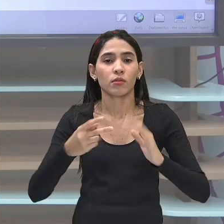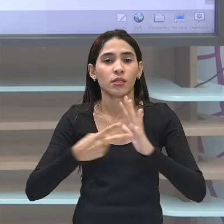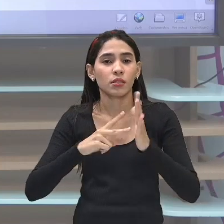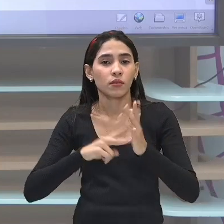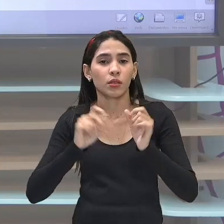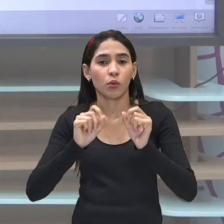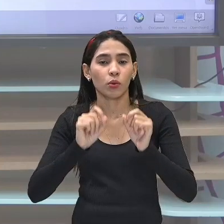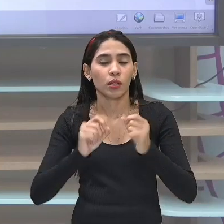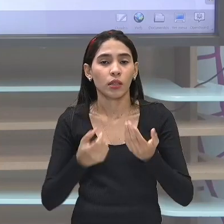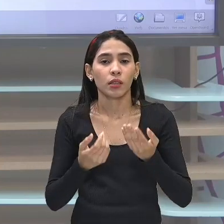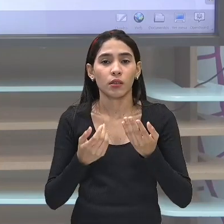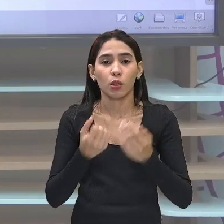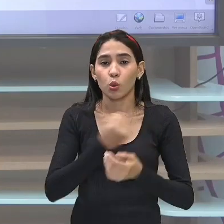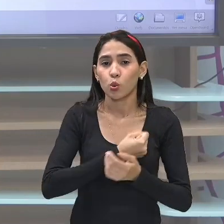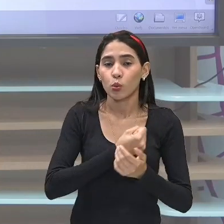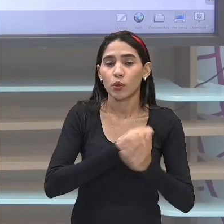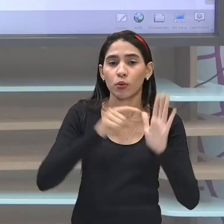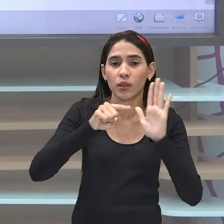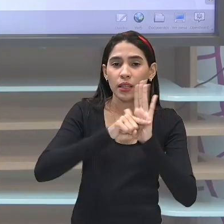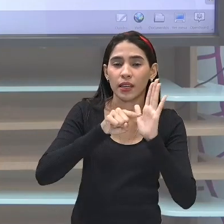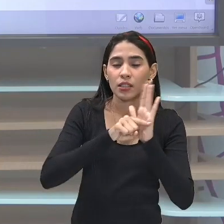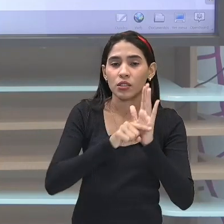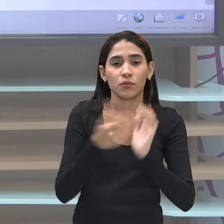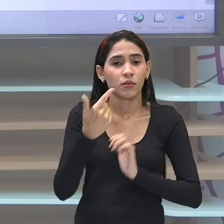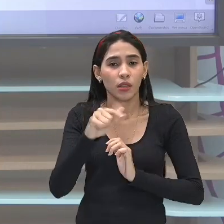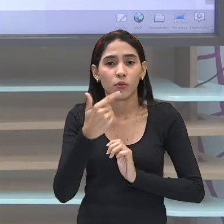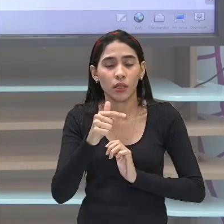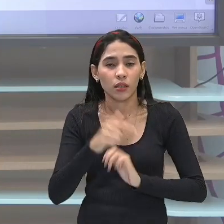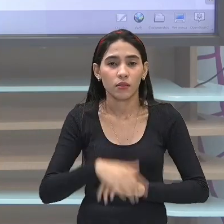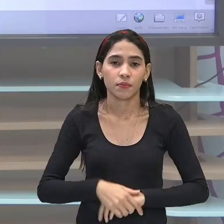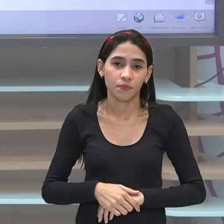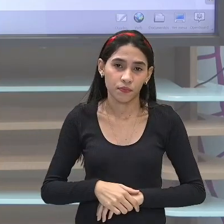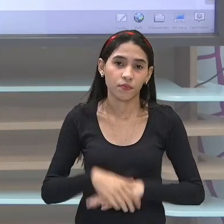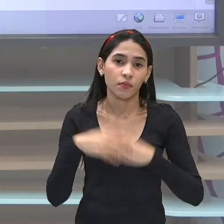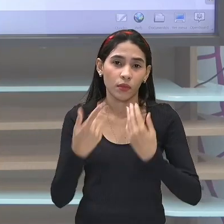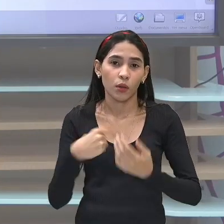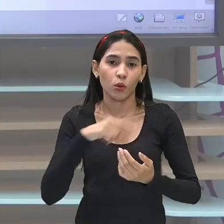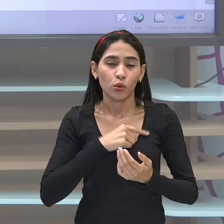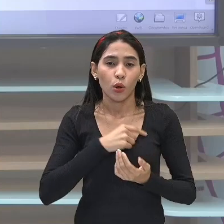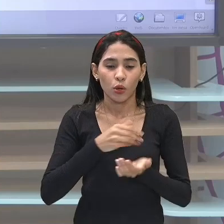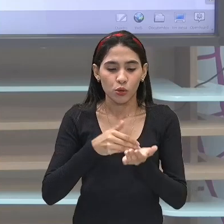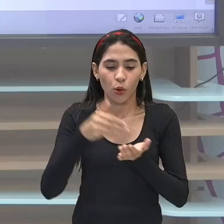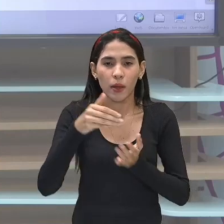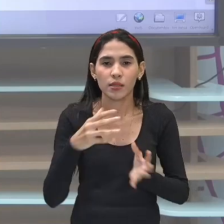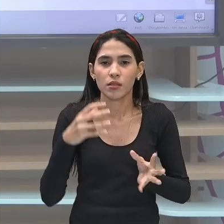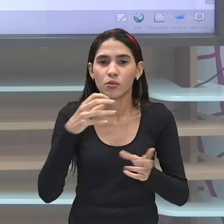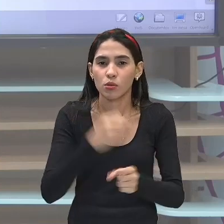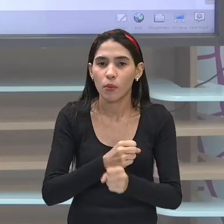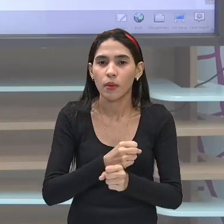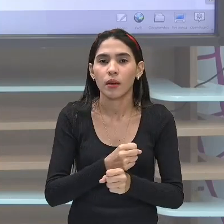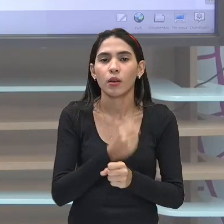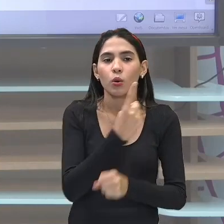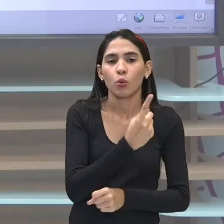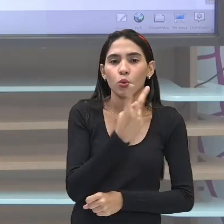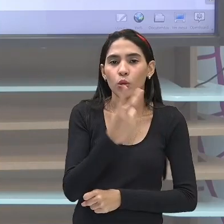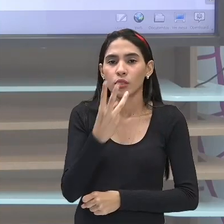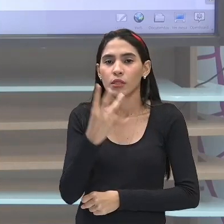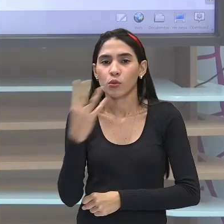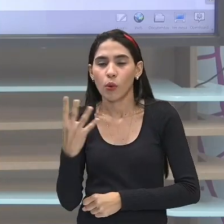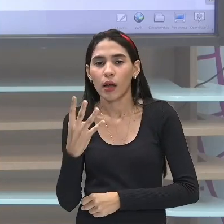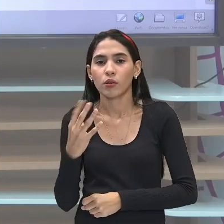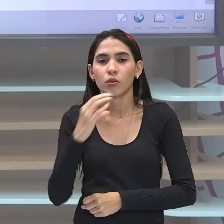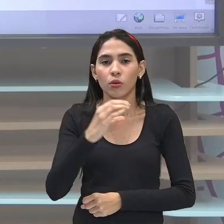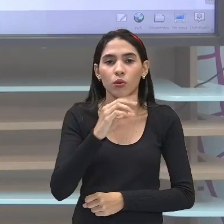não temos números negativos, por exemplo. Então, a gente conta da maneira corrida, que a gente chama, né?